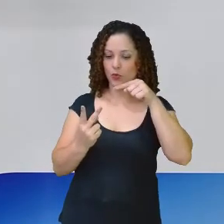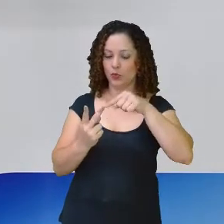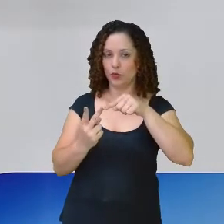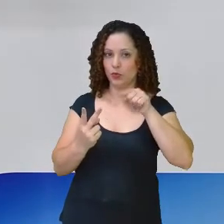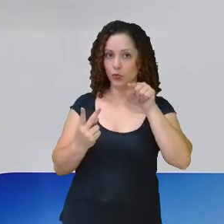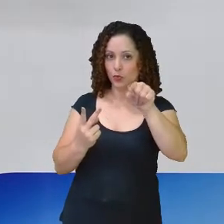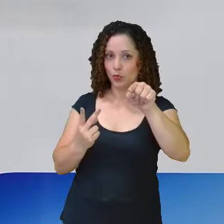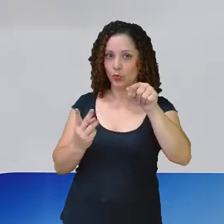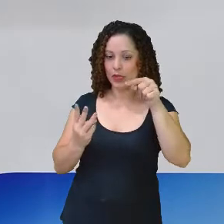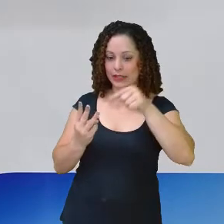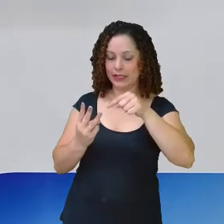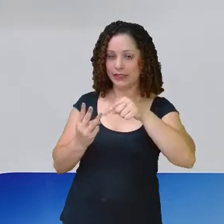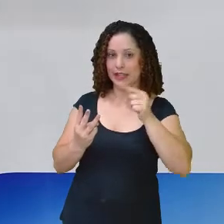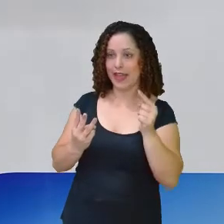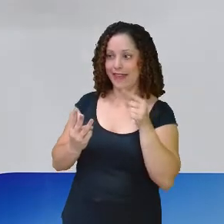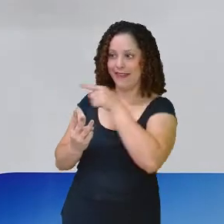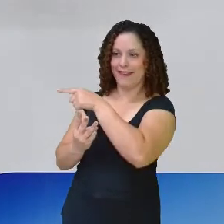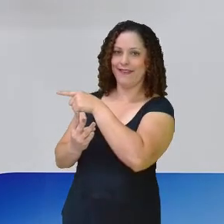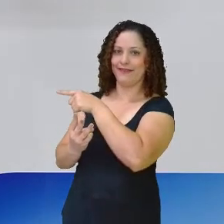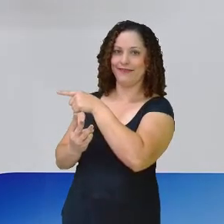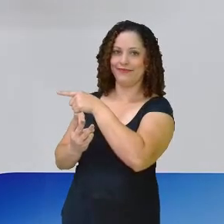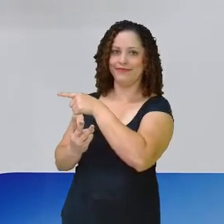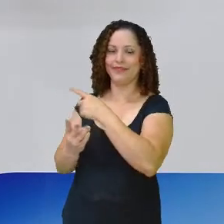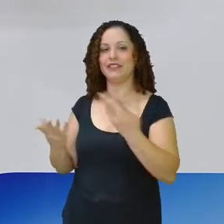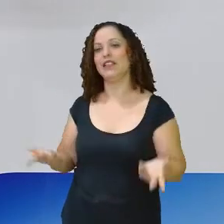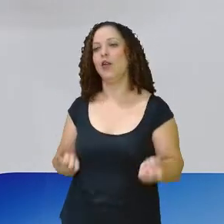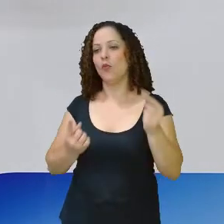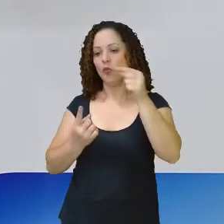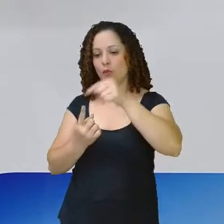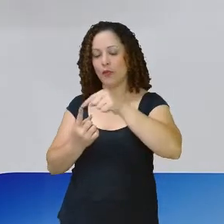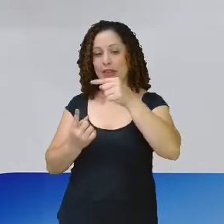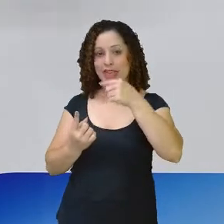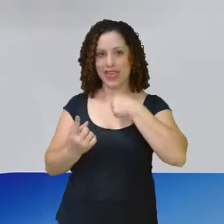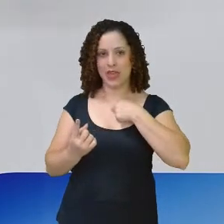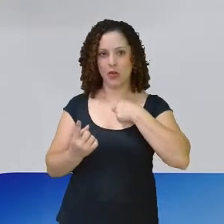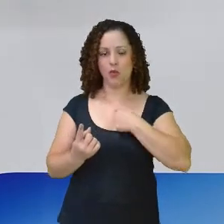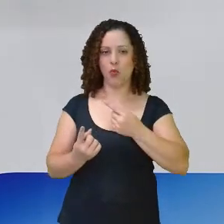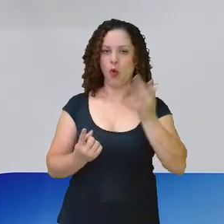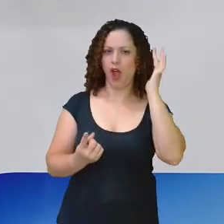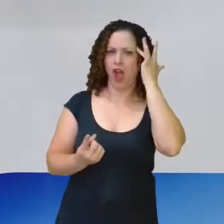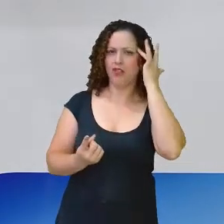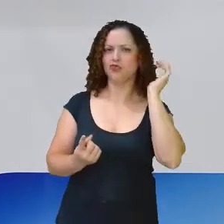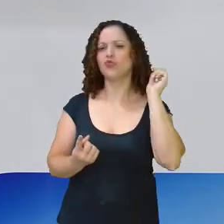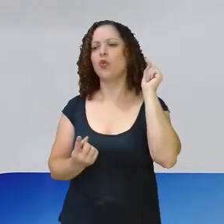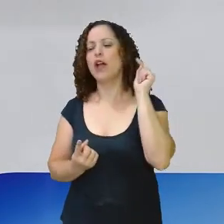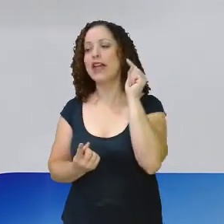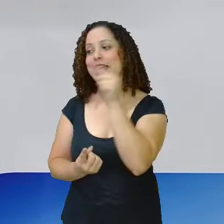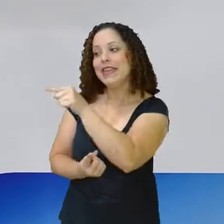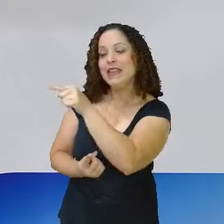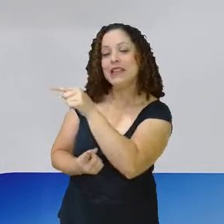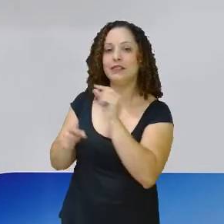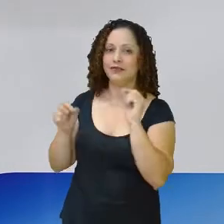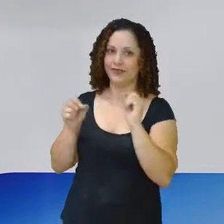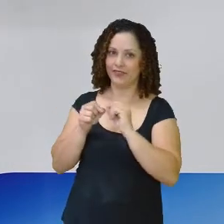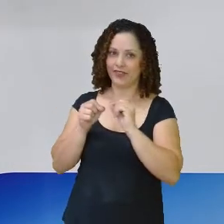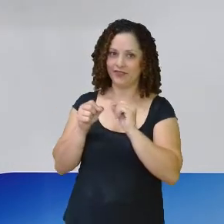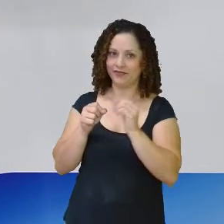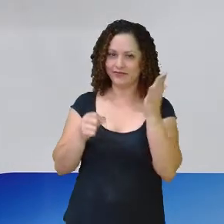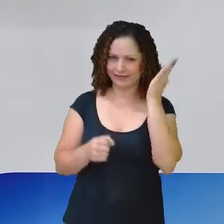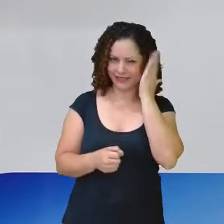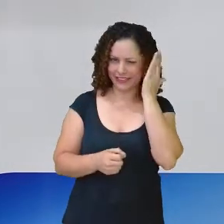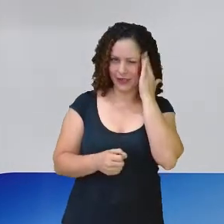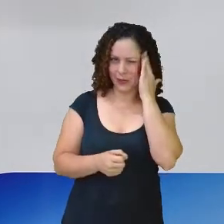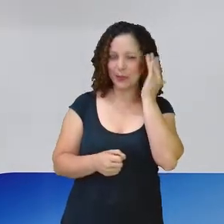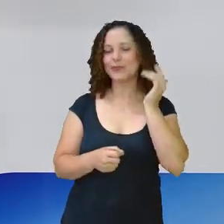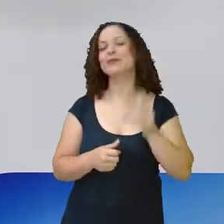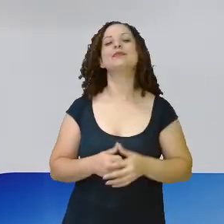terceira pessoa é ele. Então, estou dizendo aqui, eu acho, ele fez. Olha só, Entenderam por